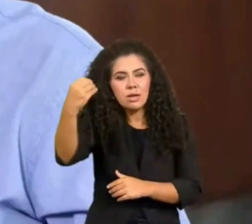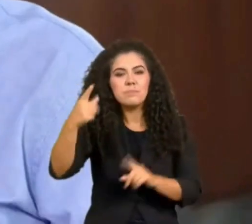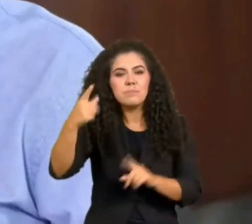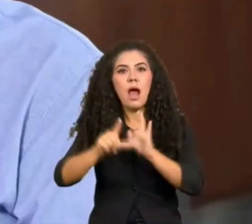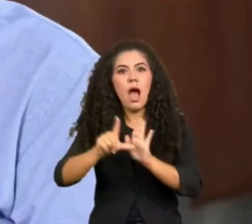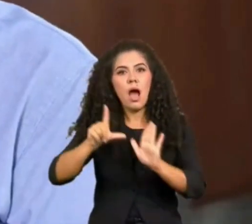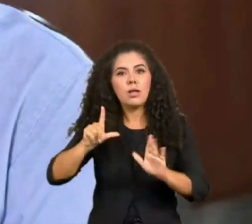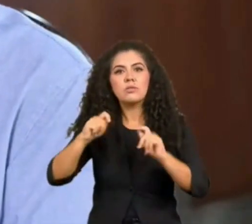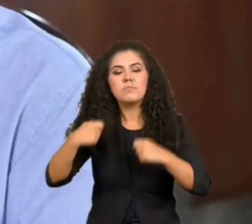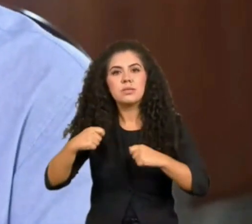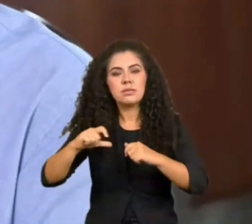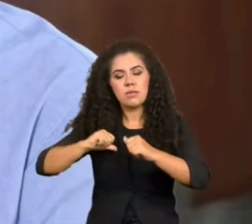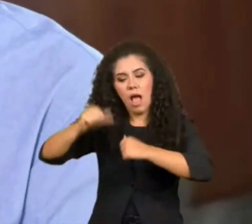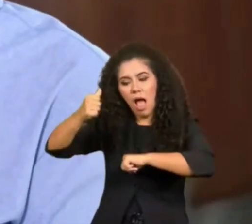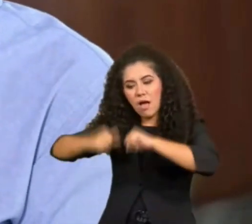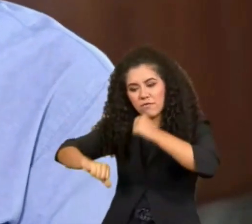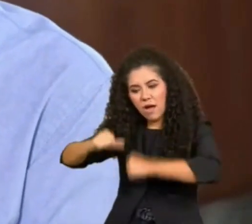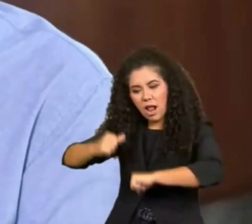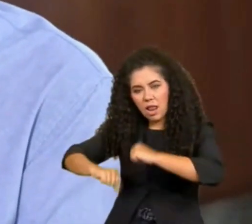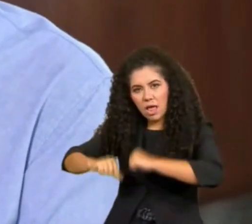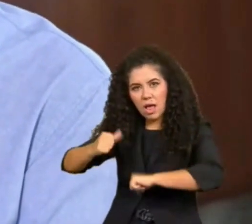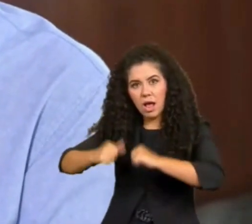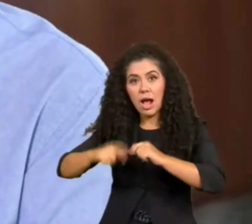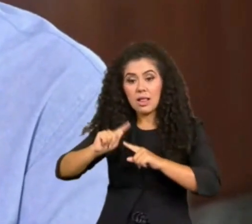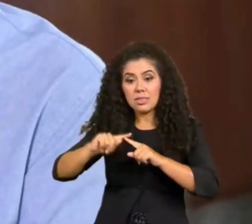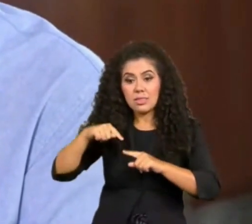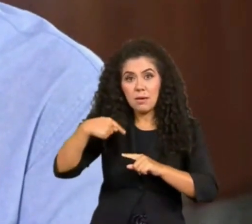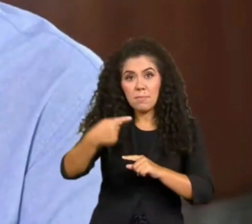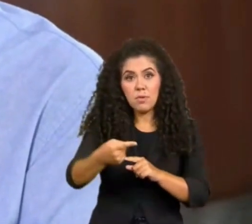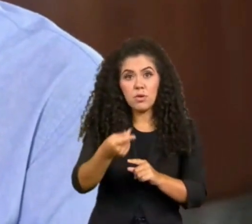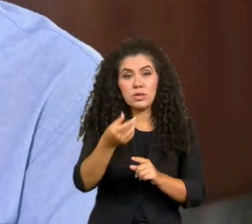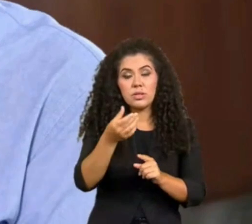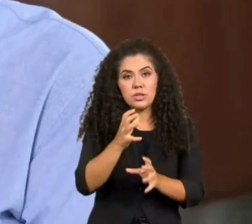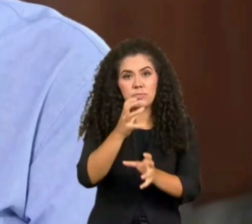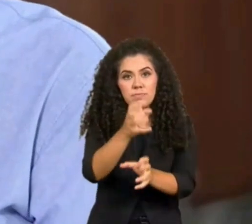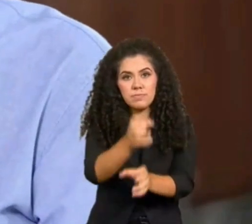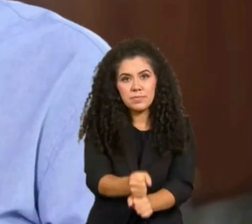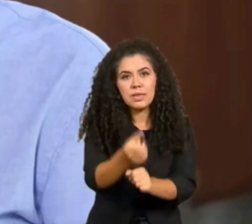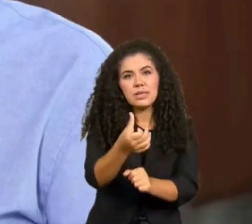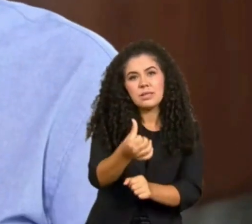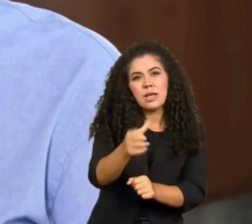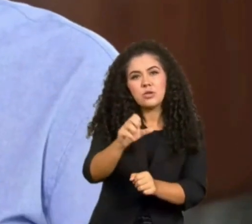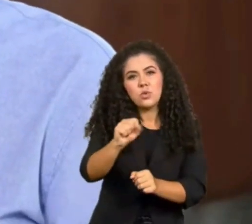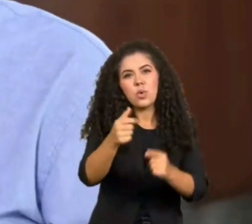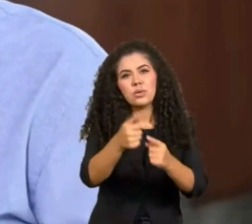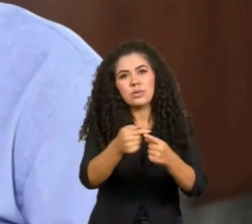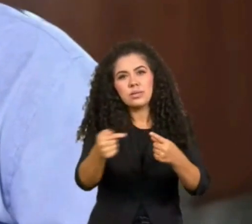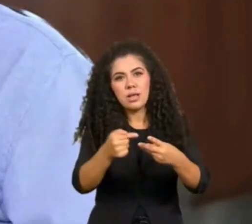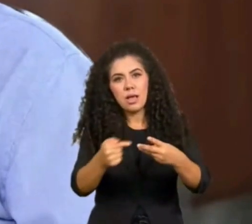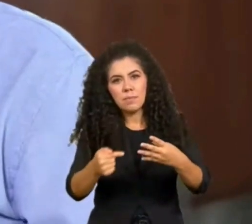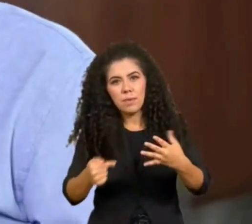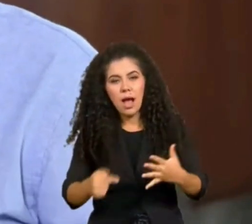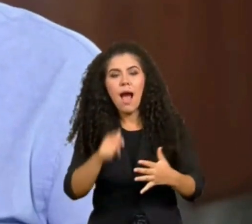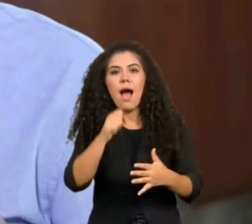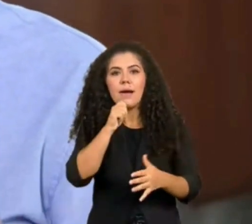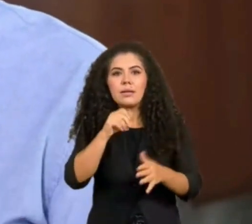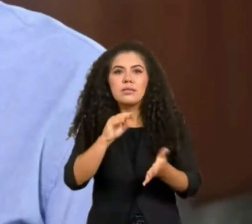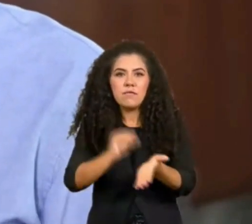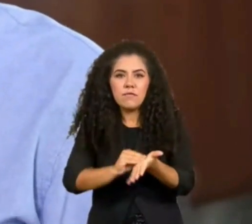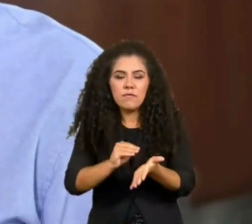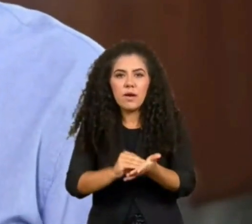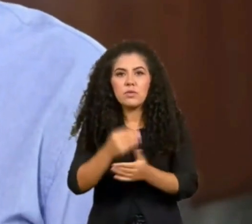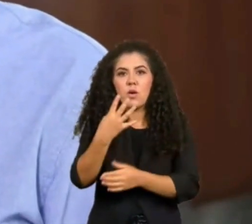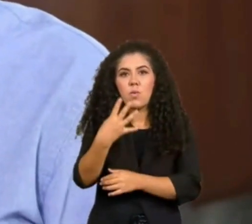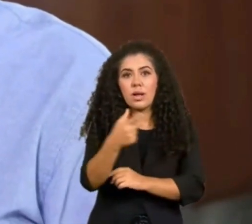e 8 semanas, portanto eu ainda tenho 4 semanas aqui, sabe, em casa, no Alvorada e no Planalto, para depois